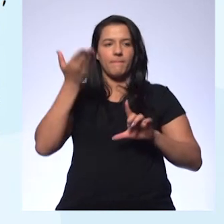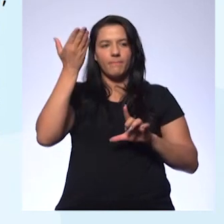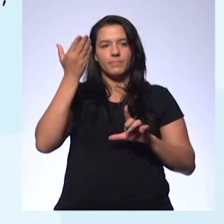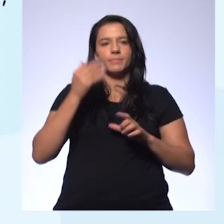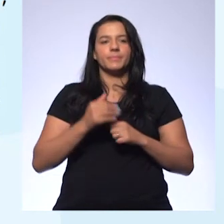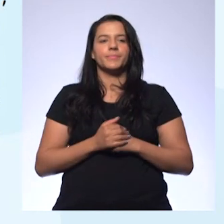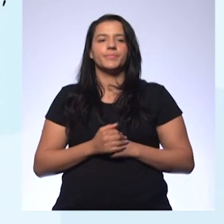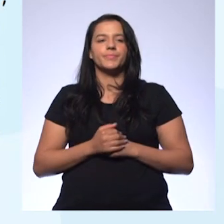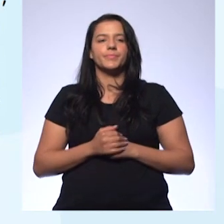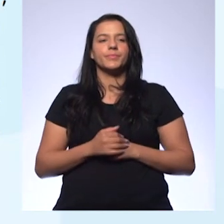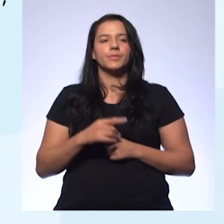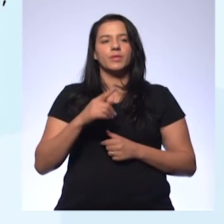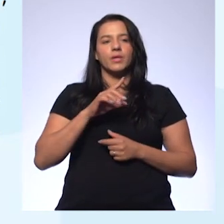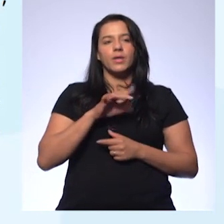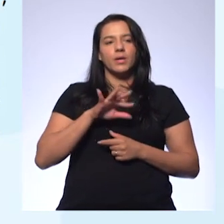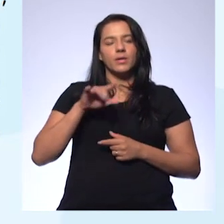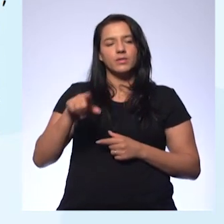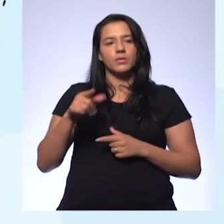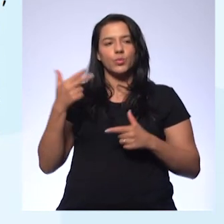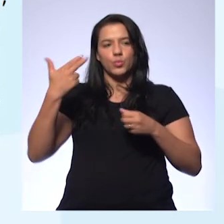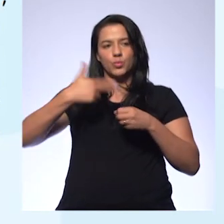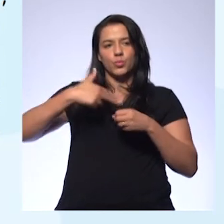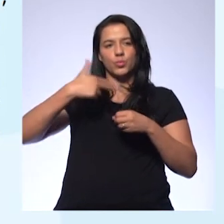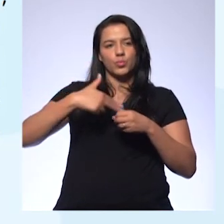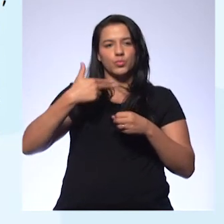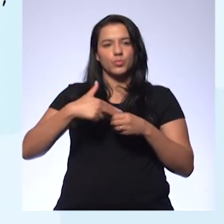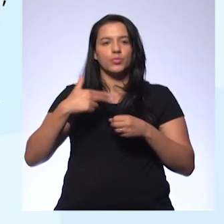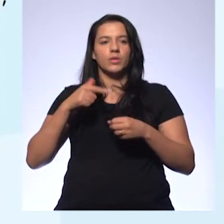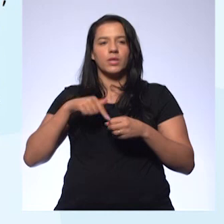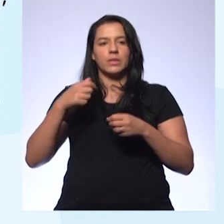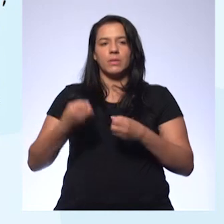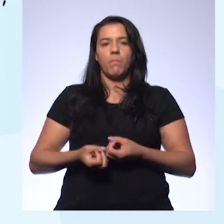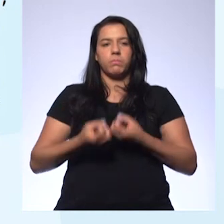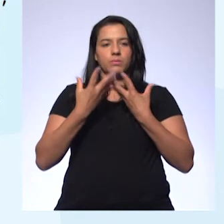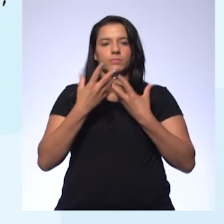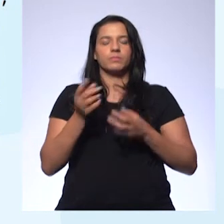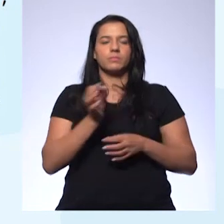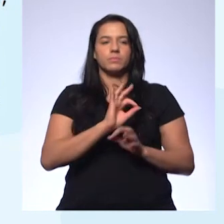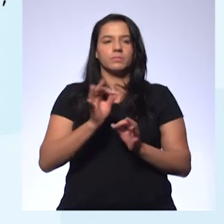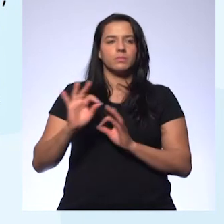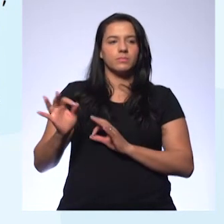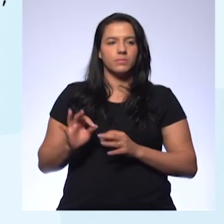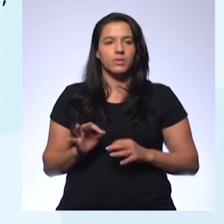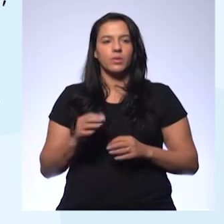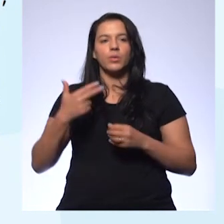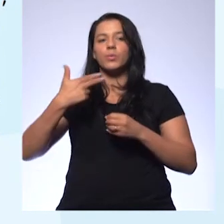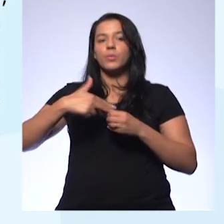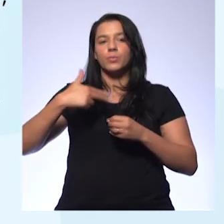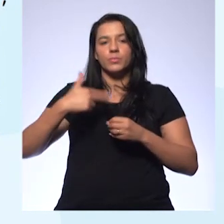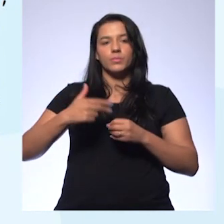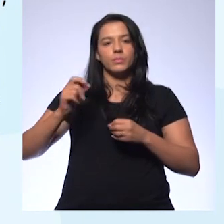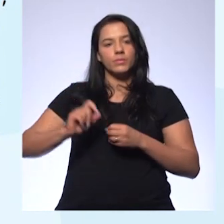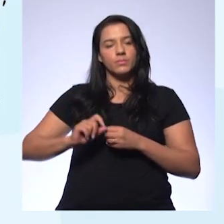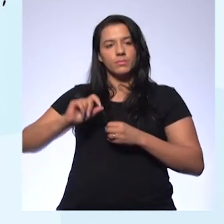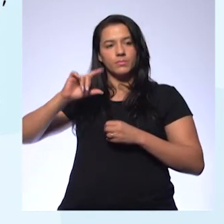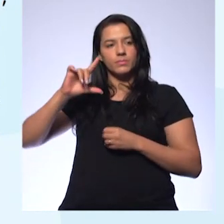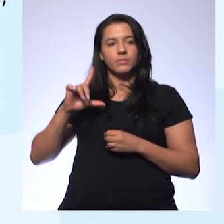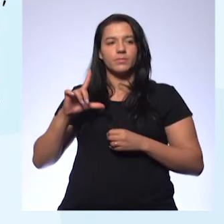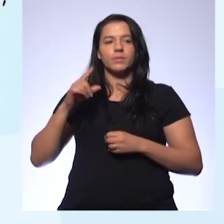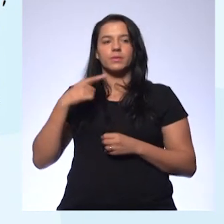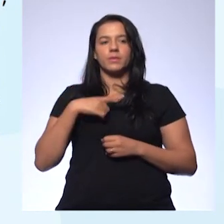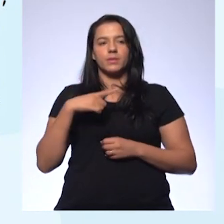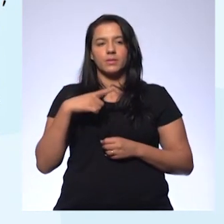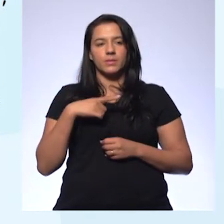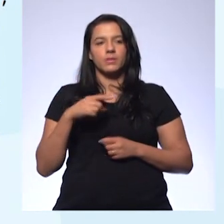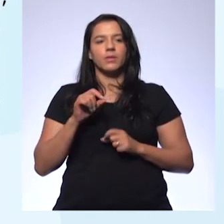combustão, sem que o combustível sofra ignição espontânea. Combustíveis com maiores índice de